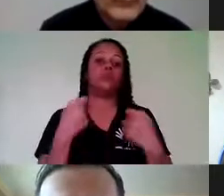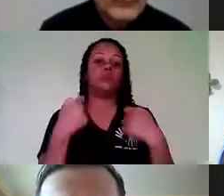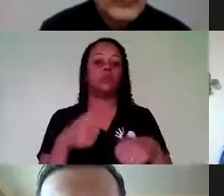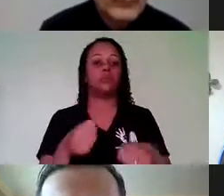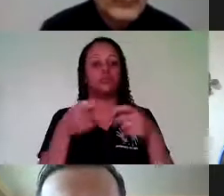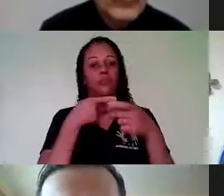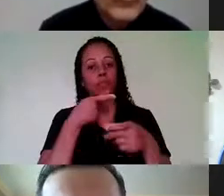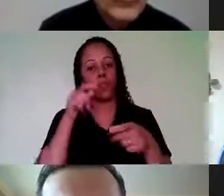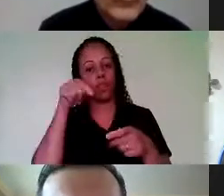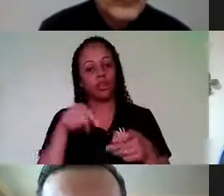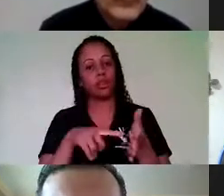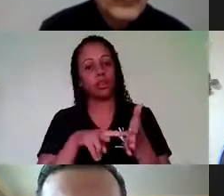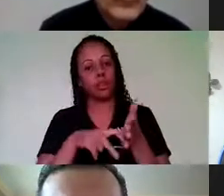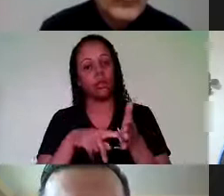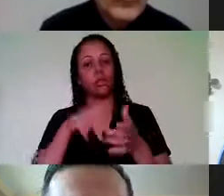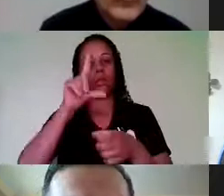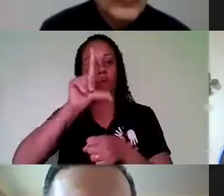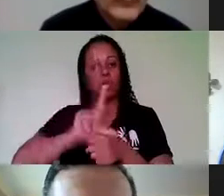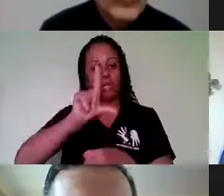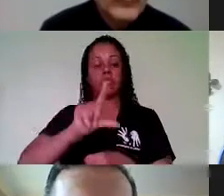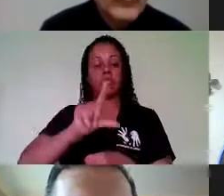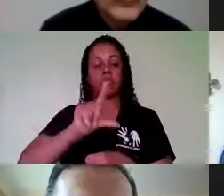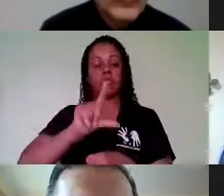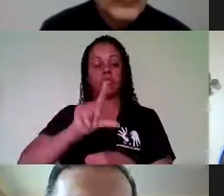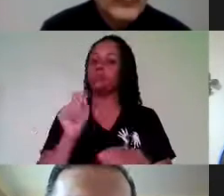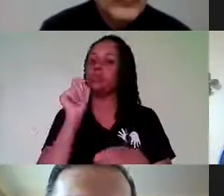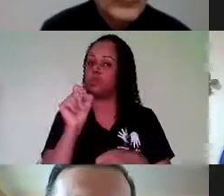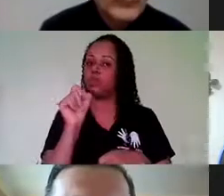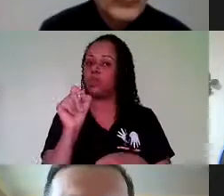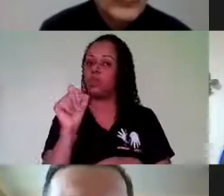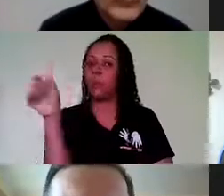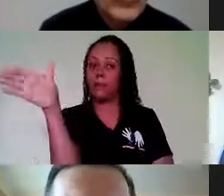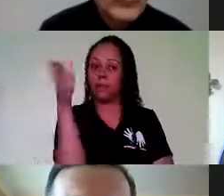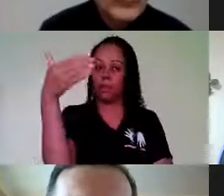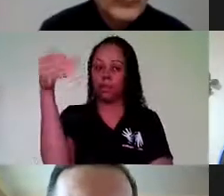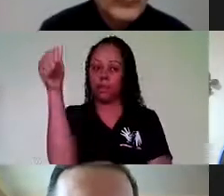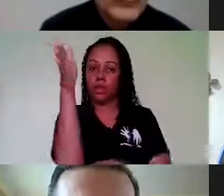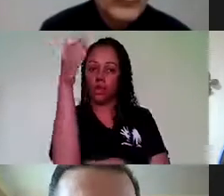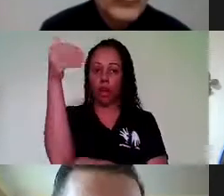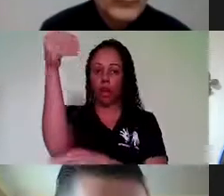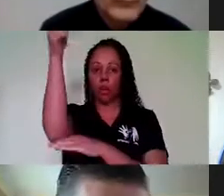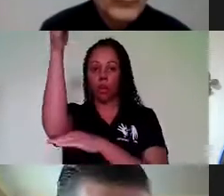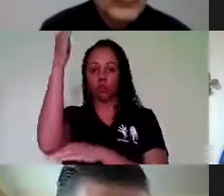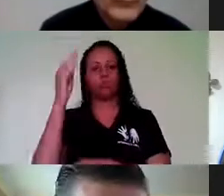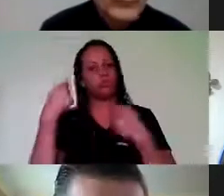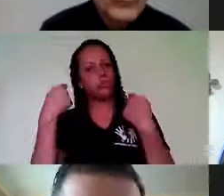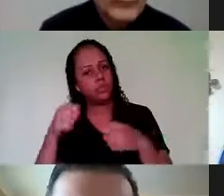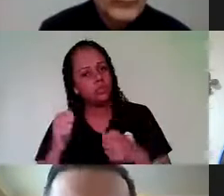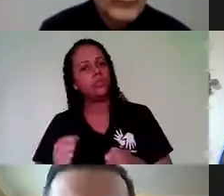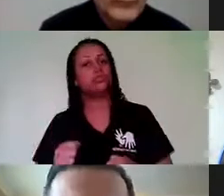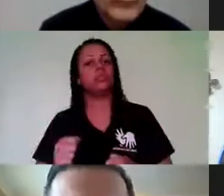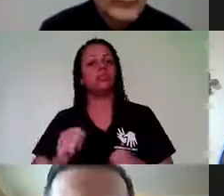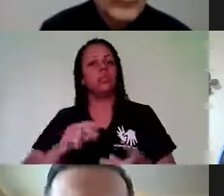né, que essa bandeira possa ser mais hasteada, né, porque ela vem junto no bojo das